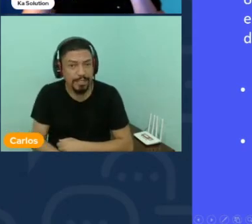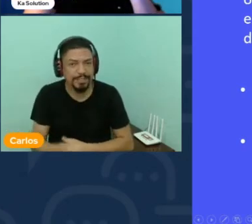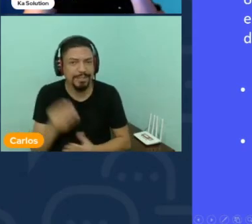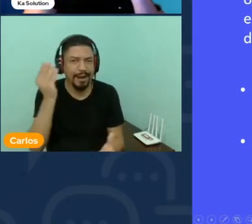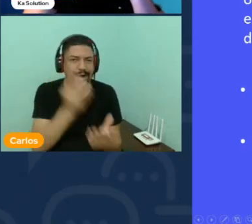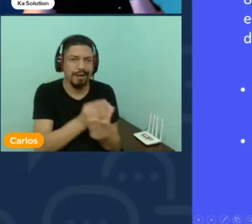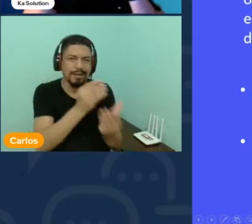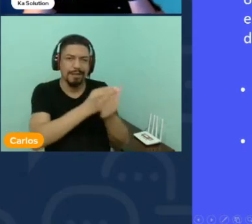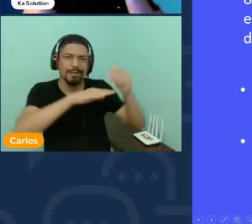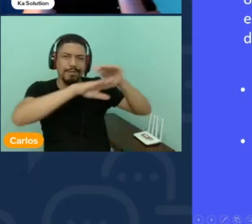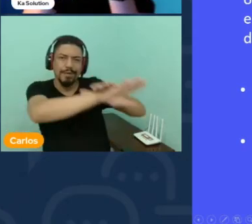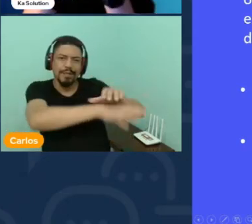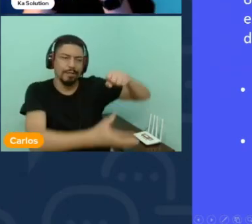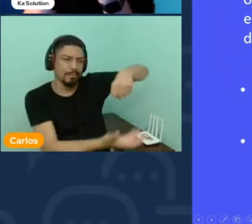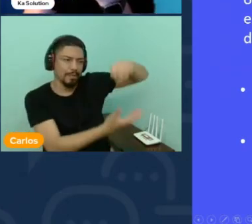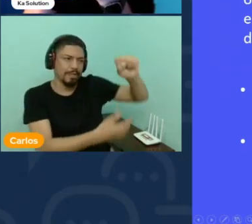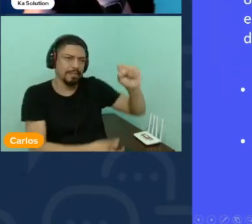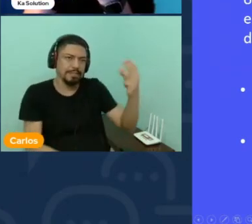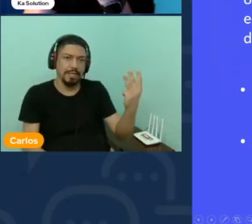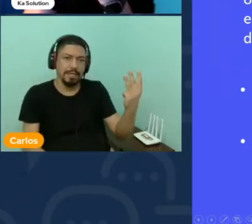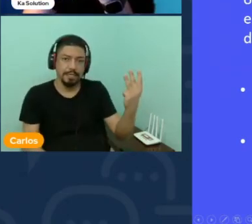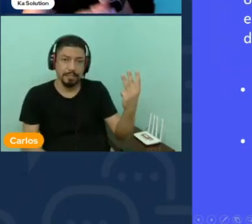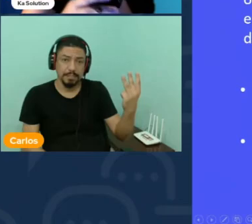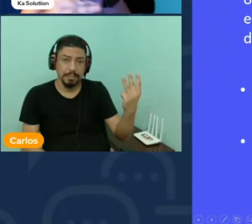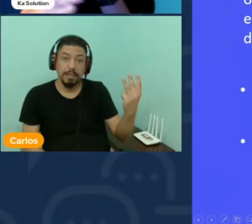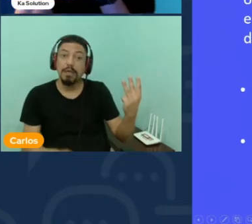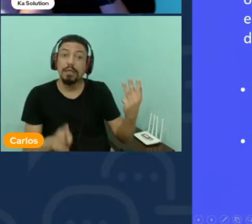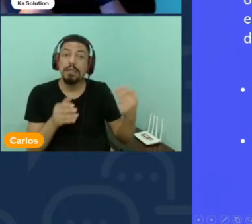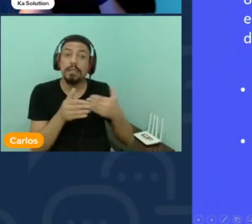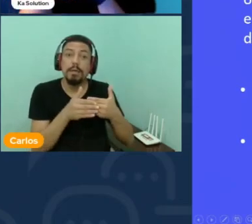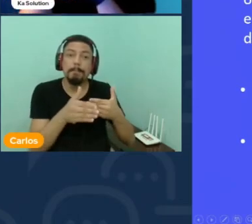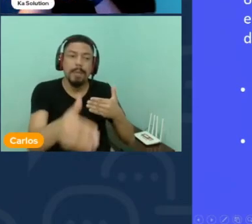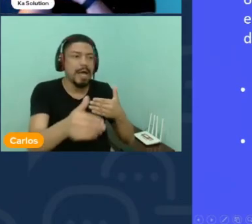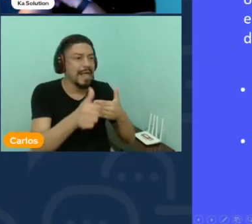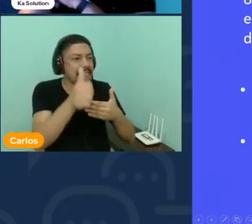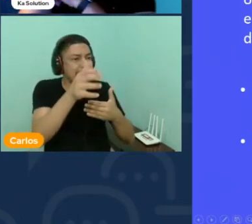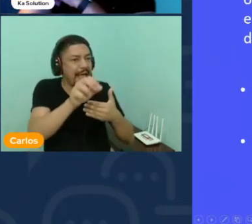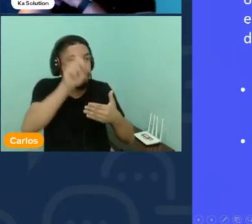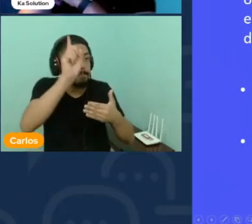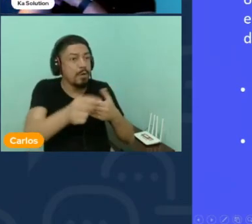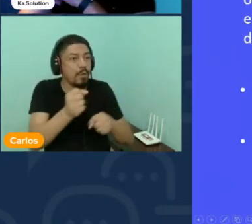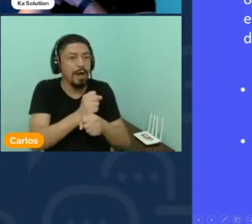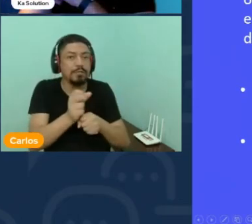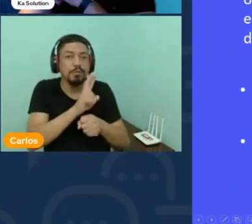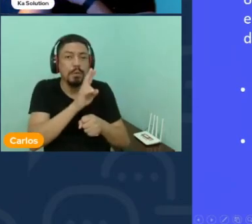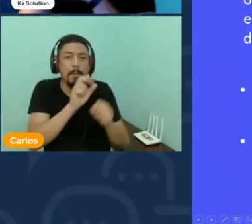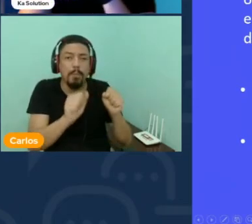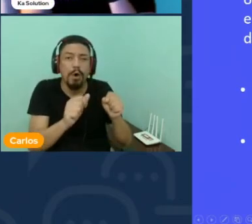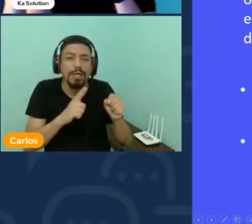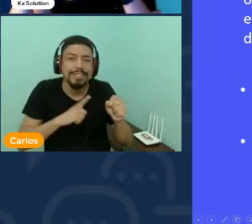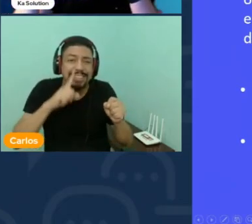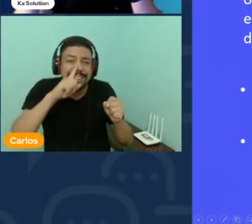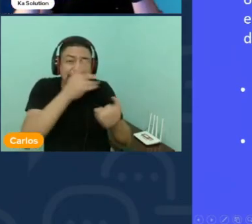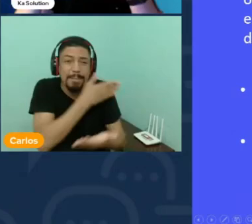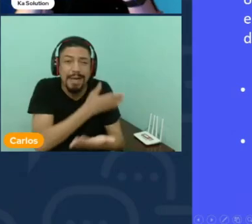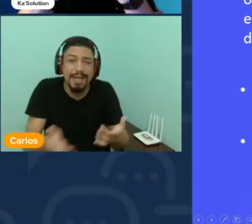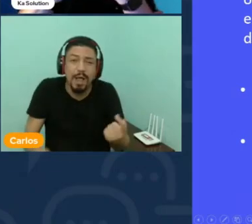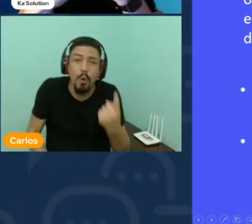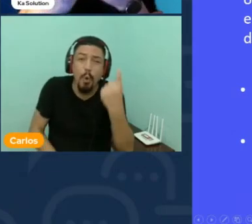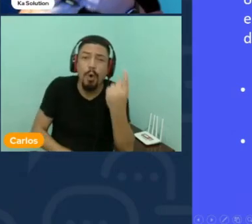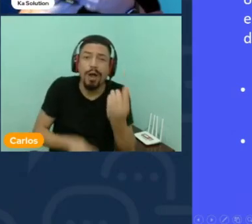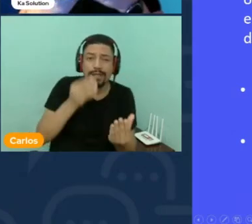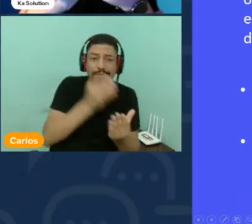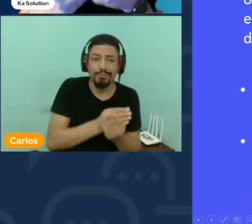e esperar ter falha em um objeto a cada 10 mil anos. Então é um serviço